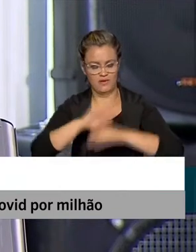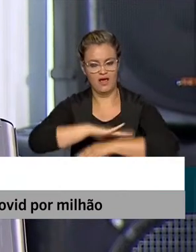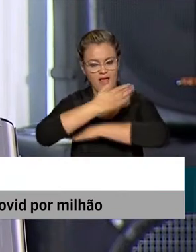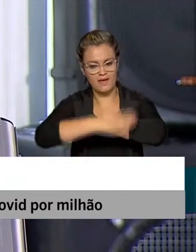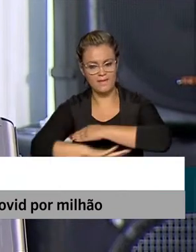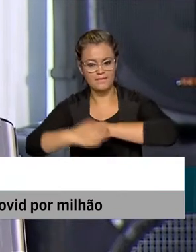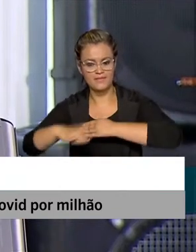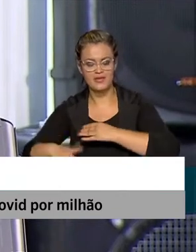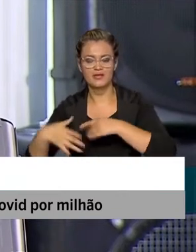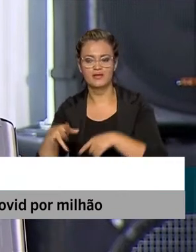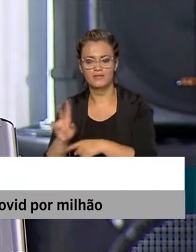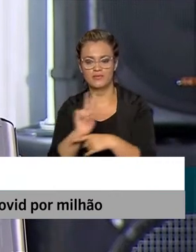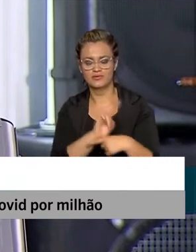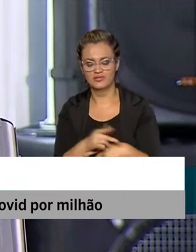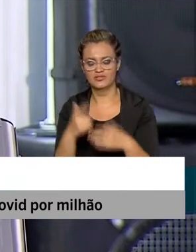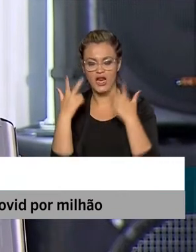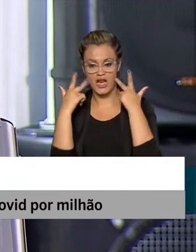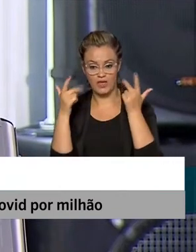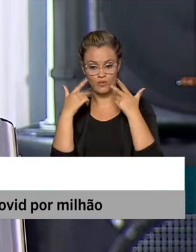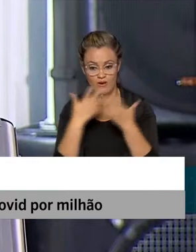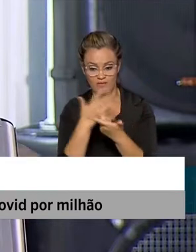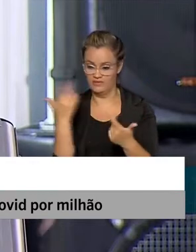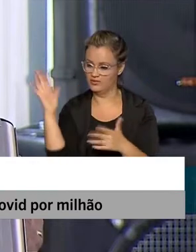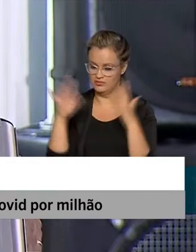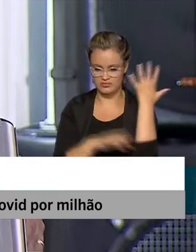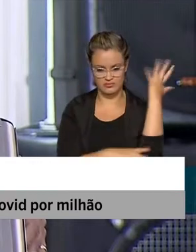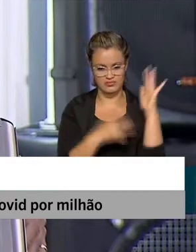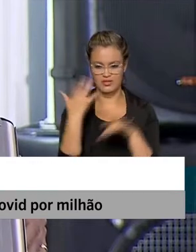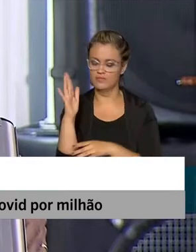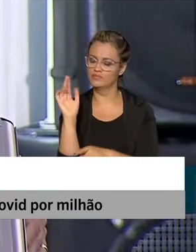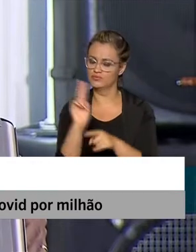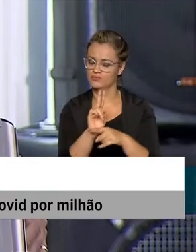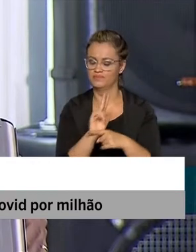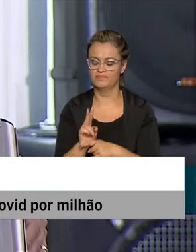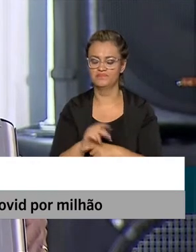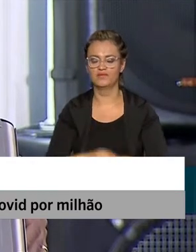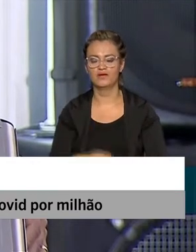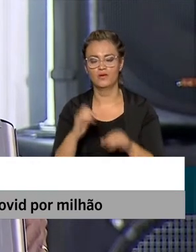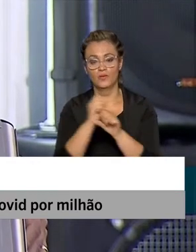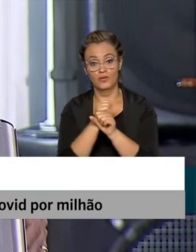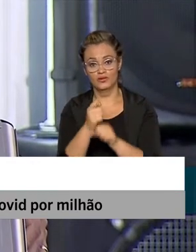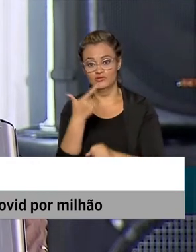e protegendo as nossas riquezas naturais. A partir de 2019,